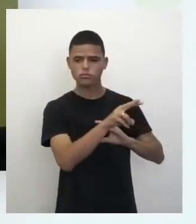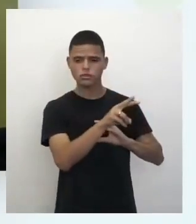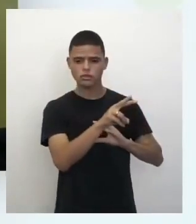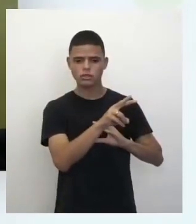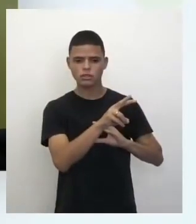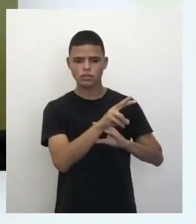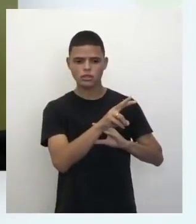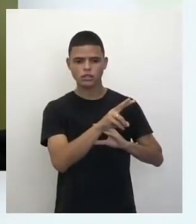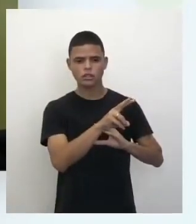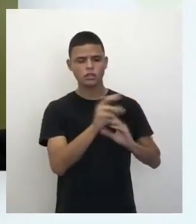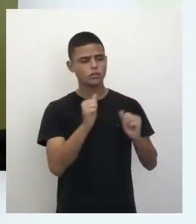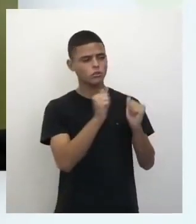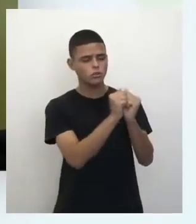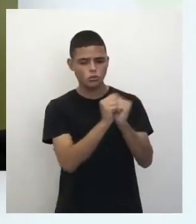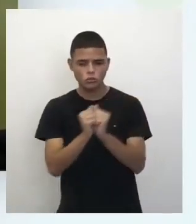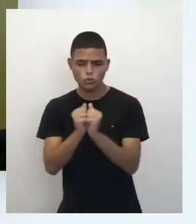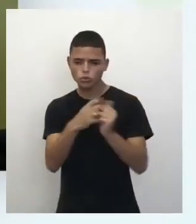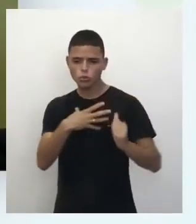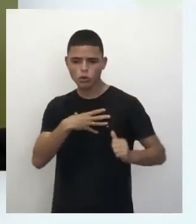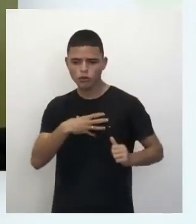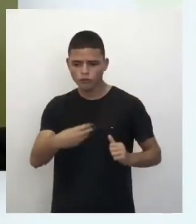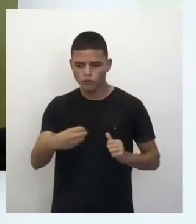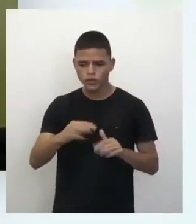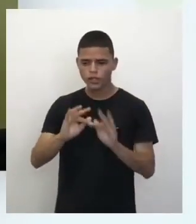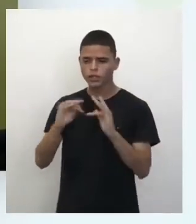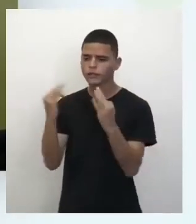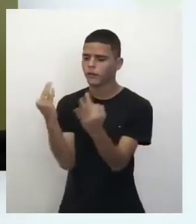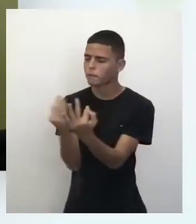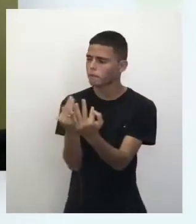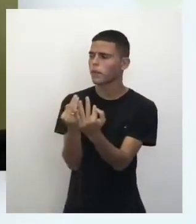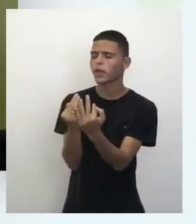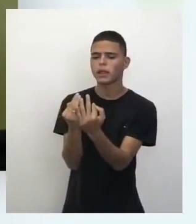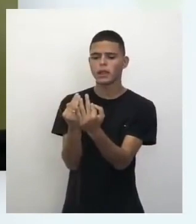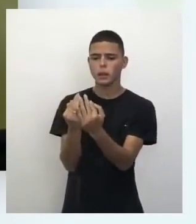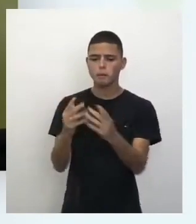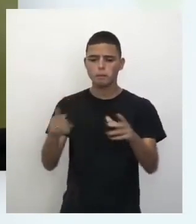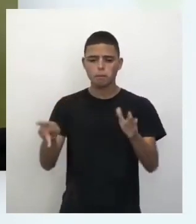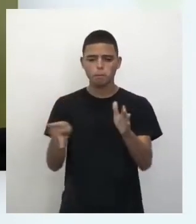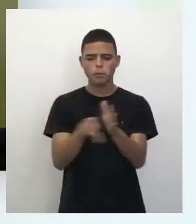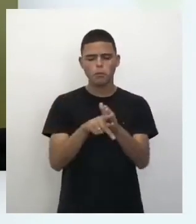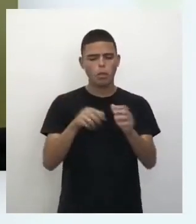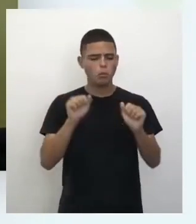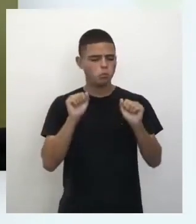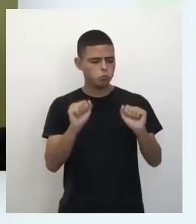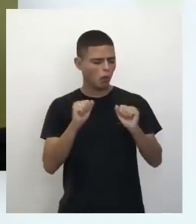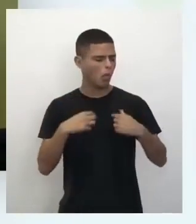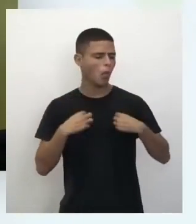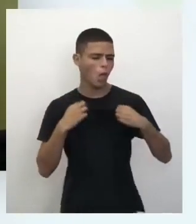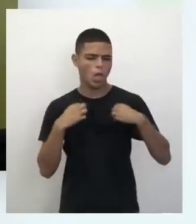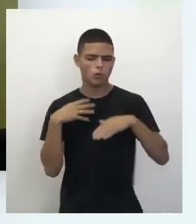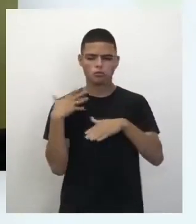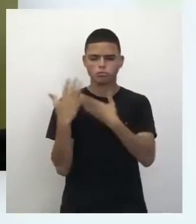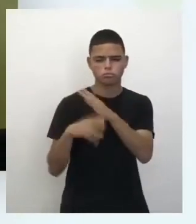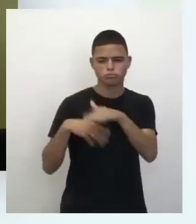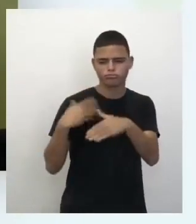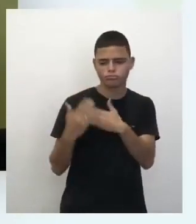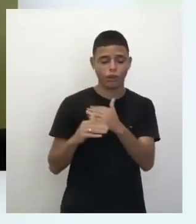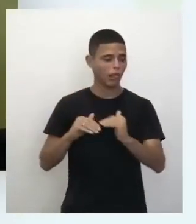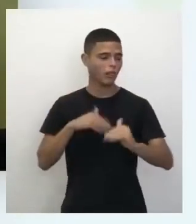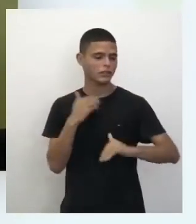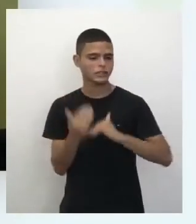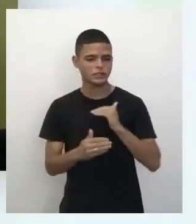onde eu estou com os meus filhos, com a minha família, aquele momento que eu posso estar descabelada, fazer